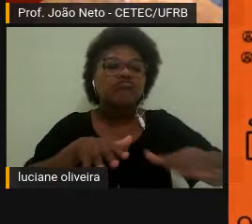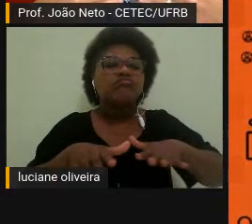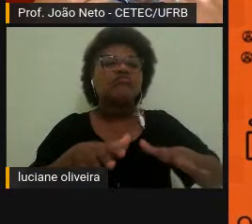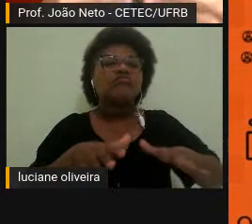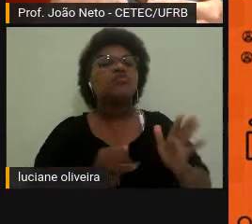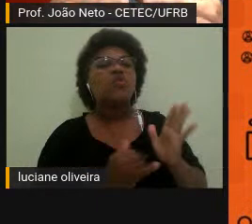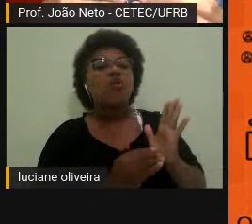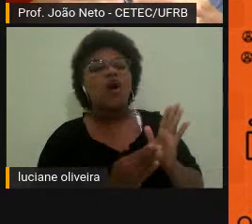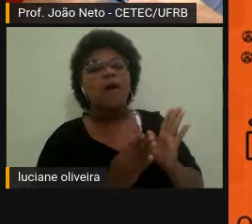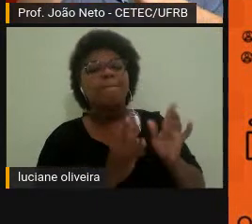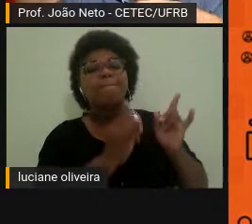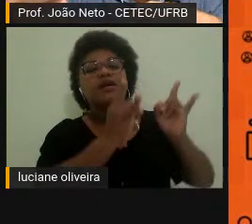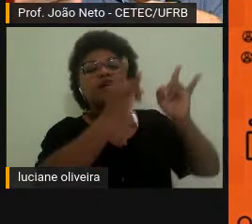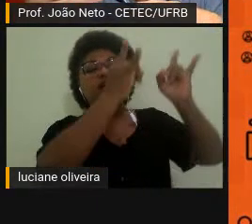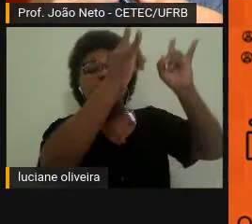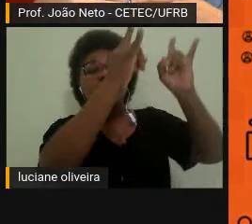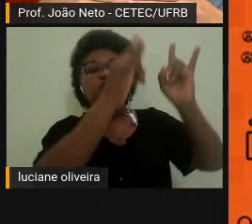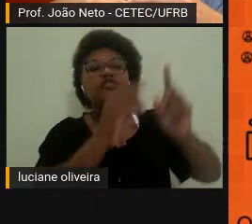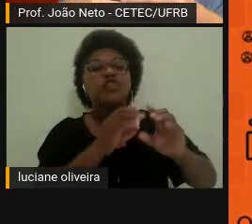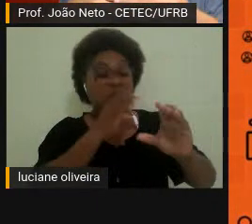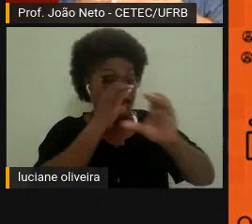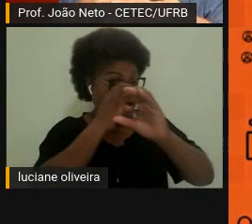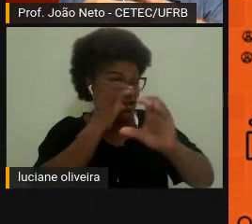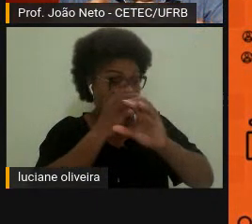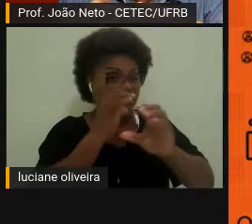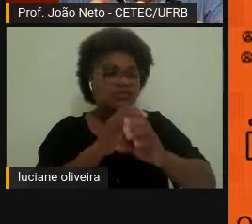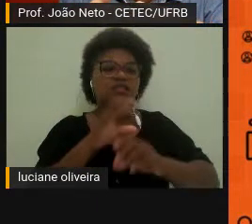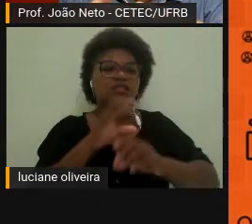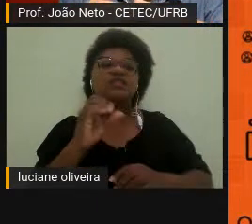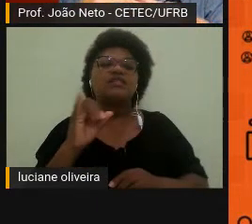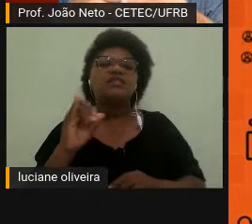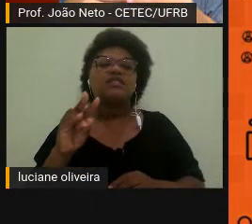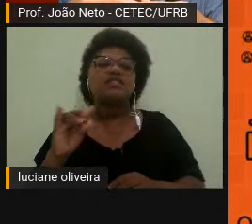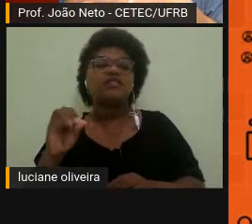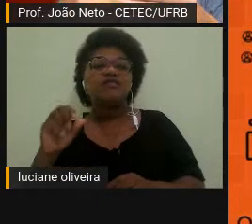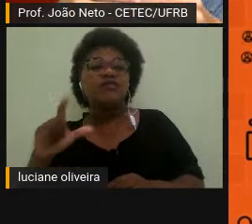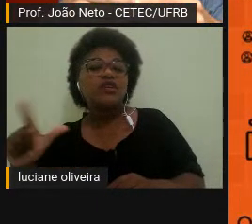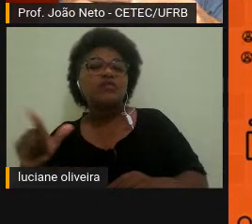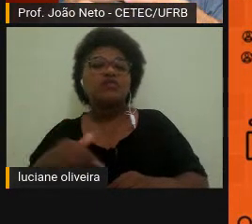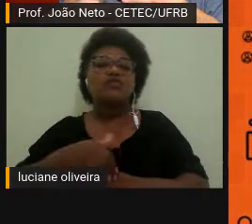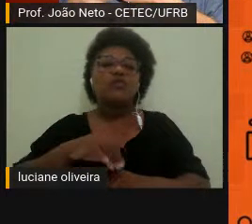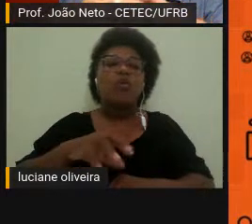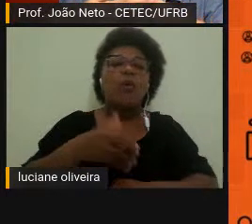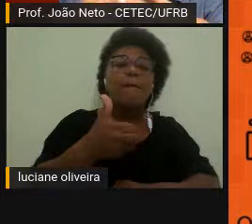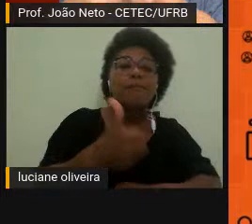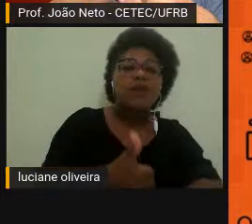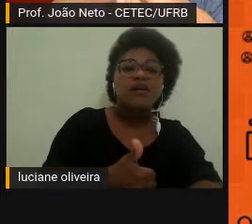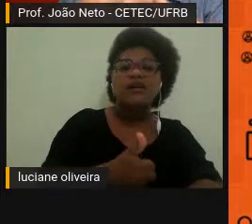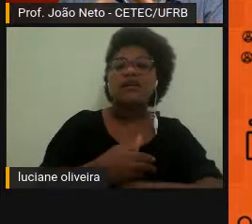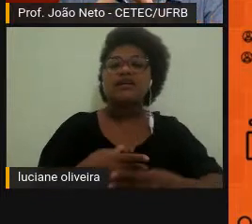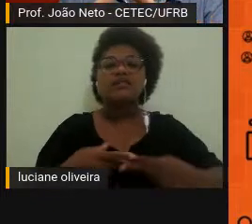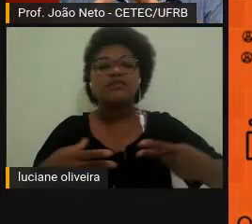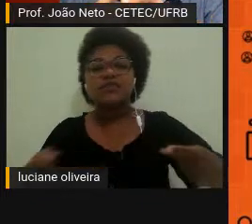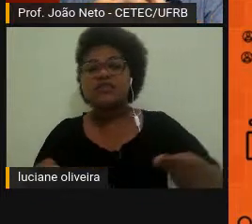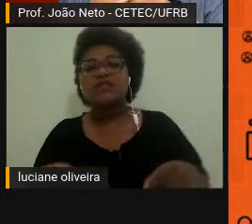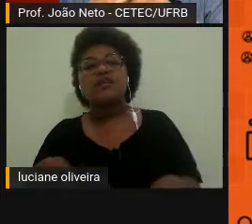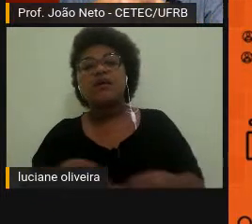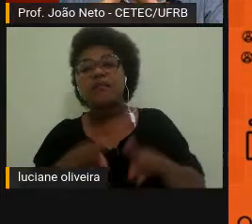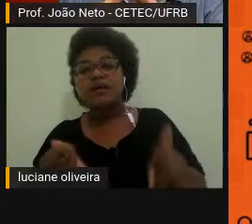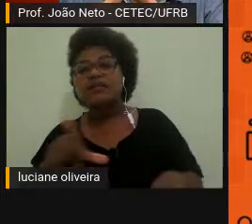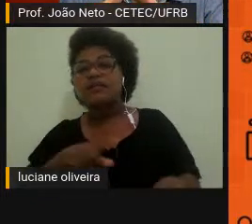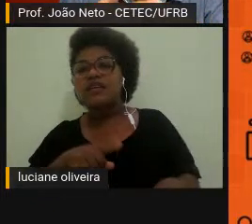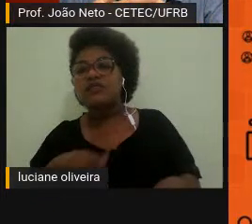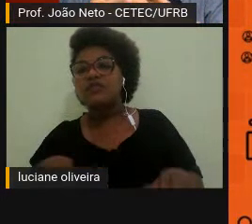a a espaço como Parque mas nós temos também leis específicas para a questão digital